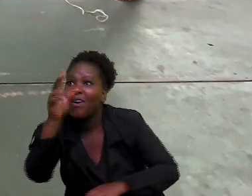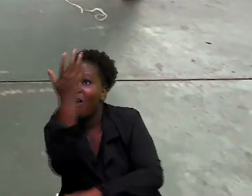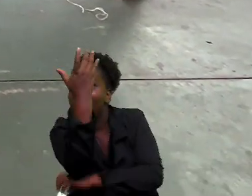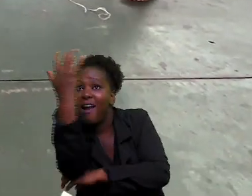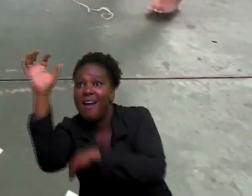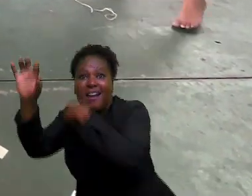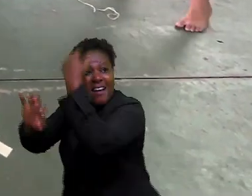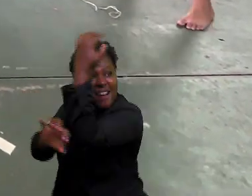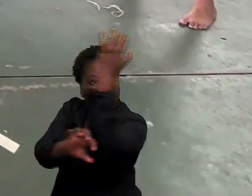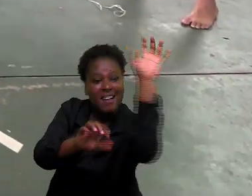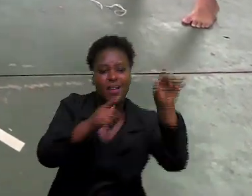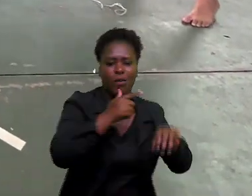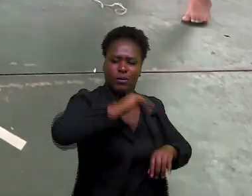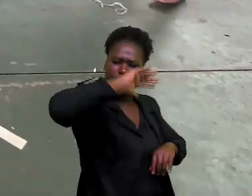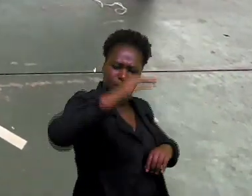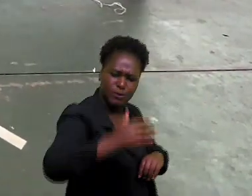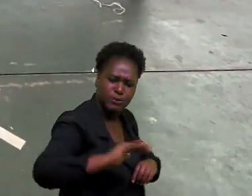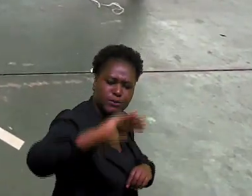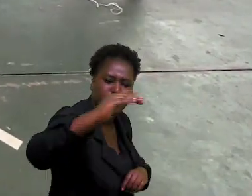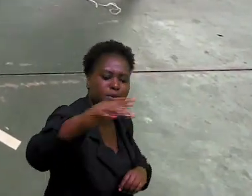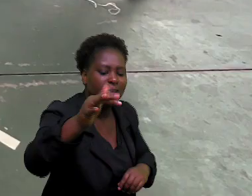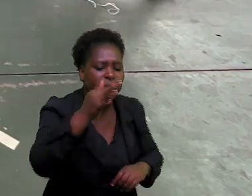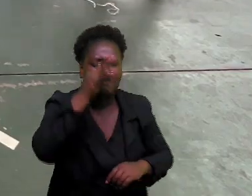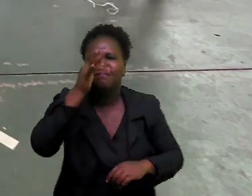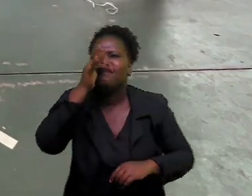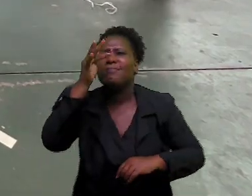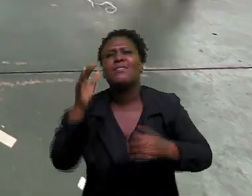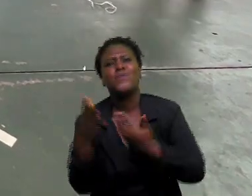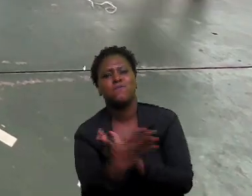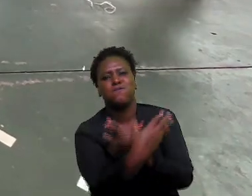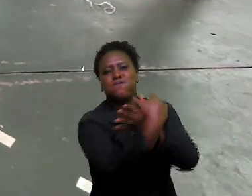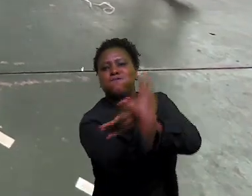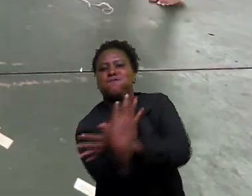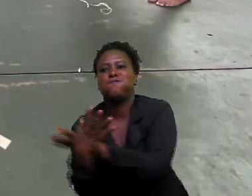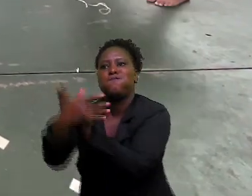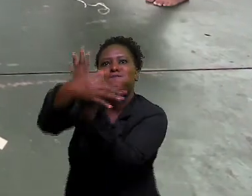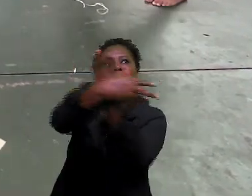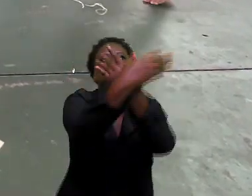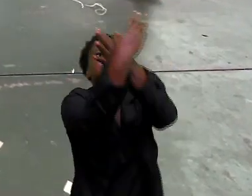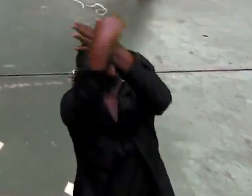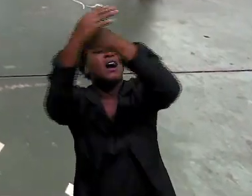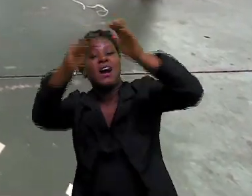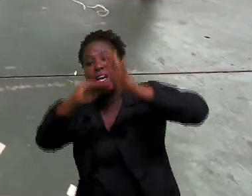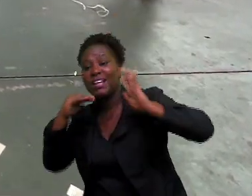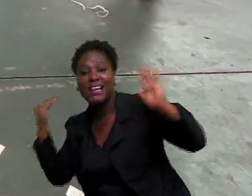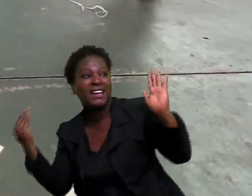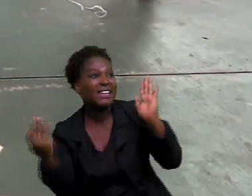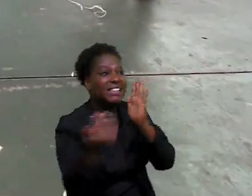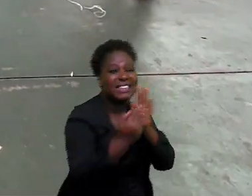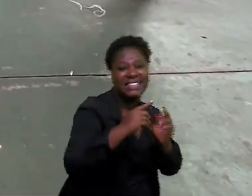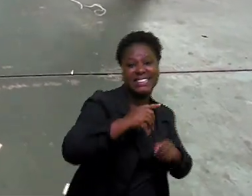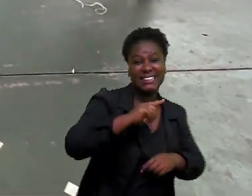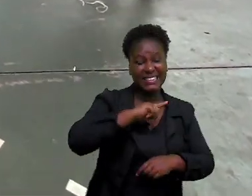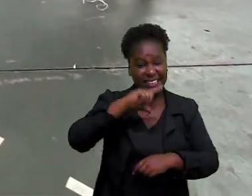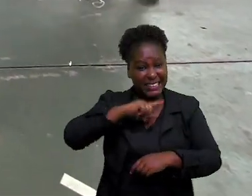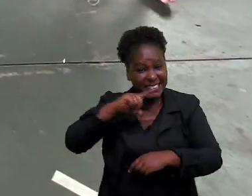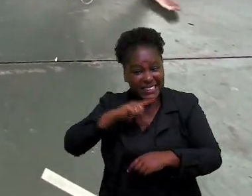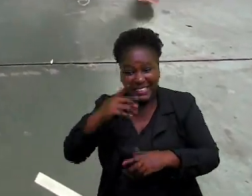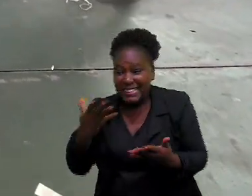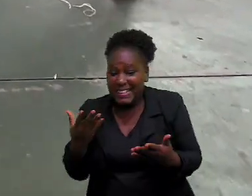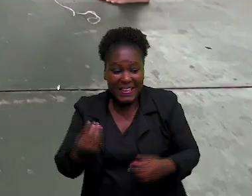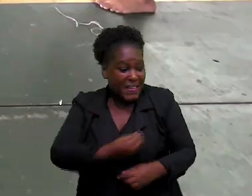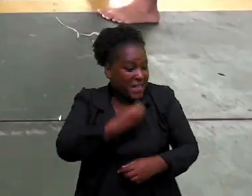Você notou a vila de Motunui e tem tudo aqui. Tem dança tradicional e